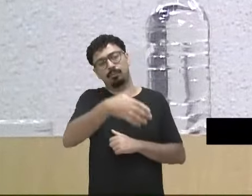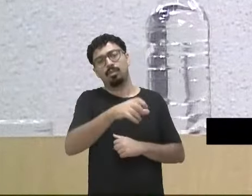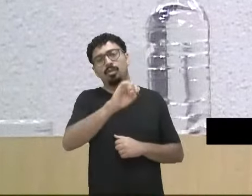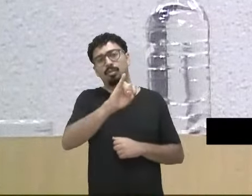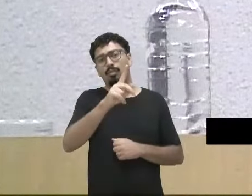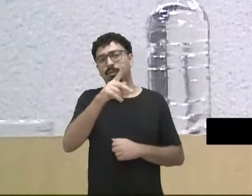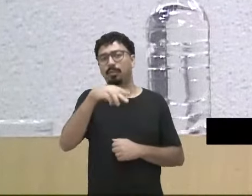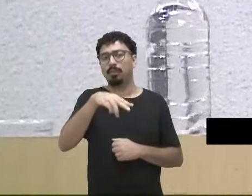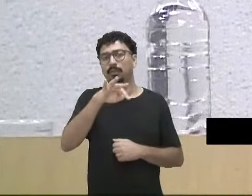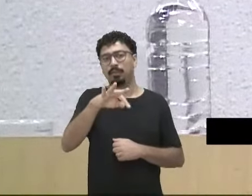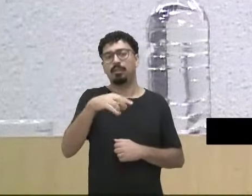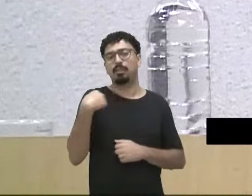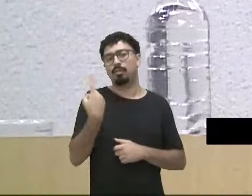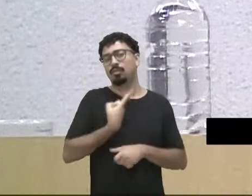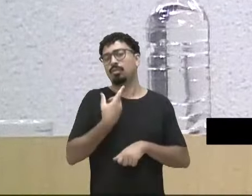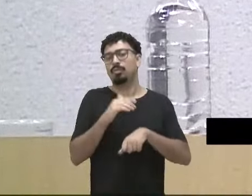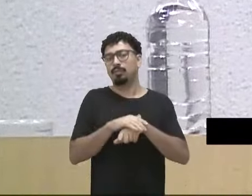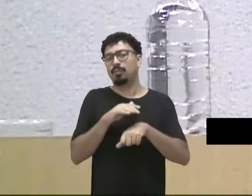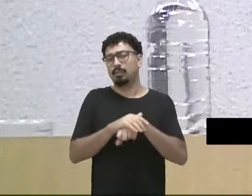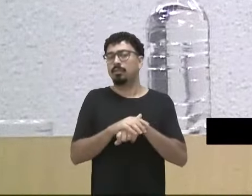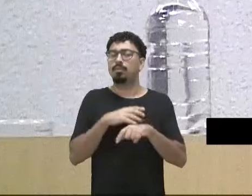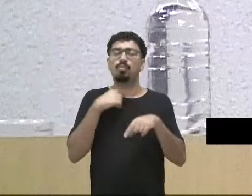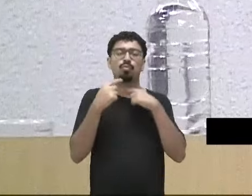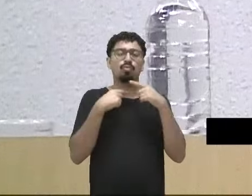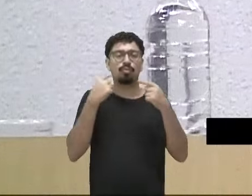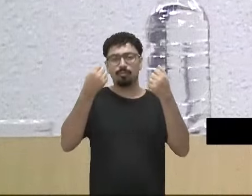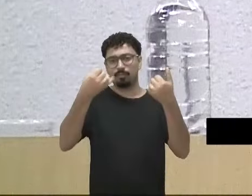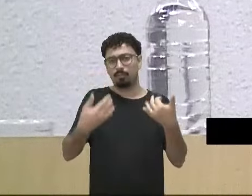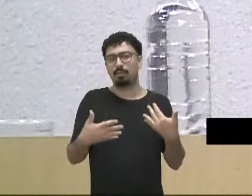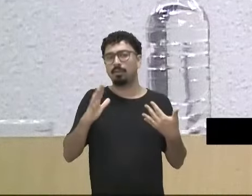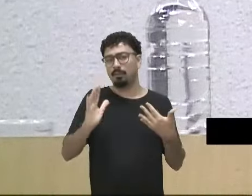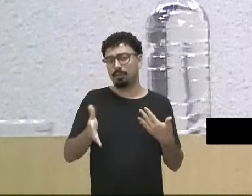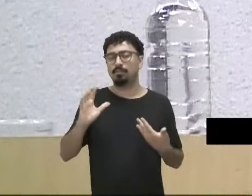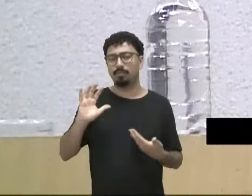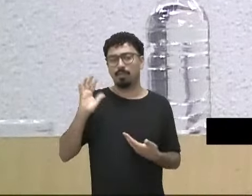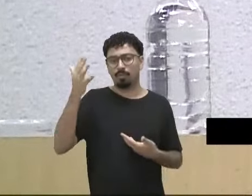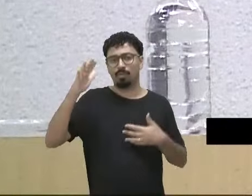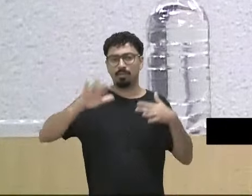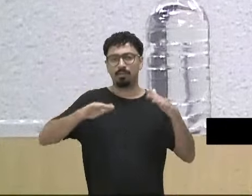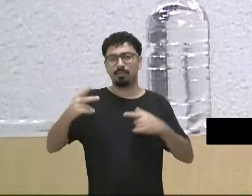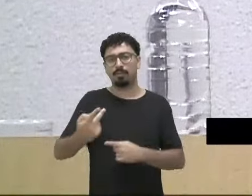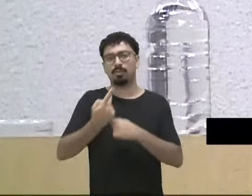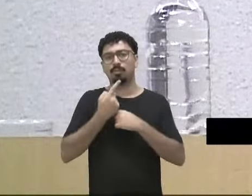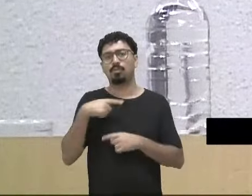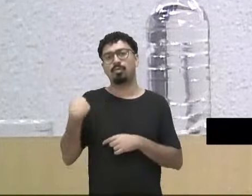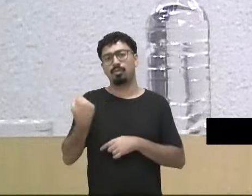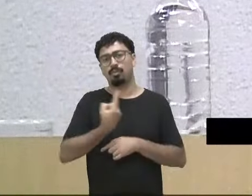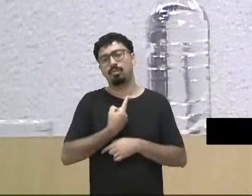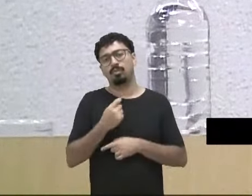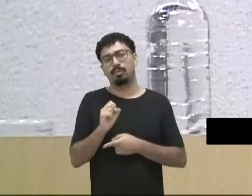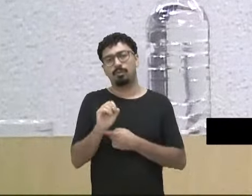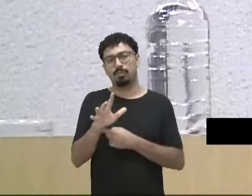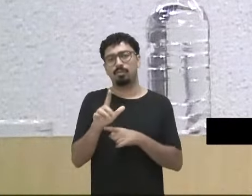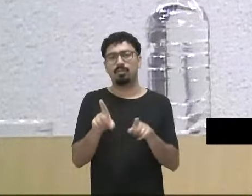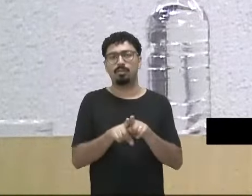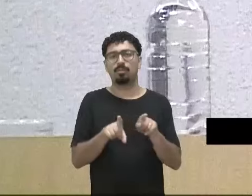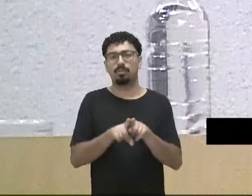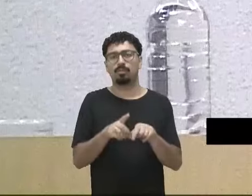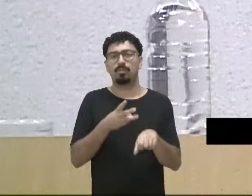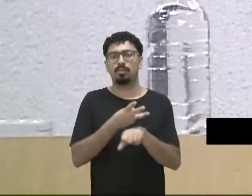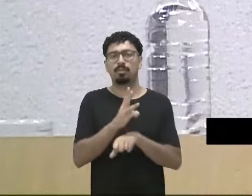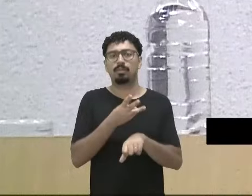essa simulação para o servidor, a gente tira as dúvidas do servidor, como já acontece. Alguns vão lá nos procurar. Depois eu te mando, Cíntia, no Zap, tá?